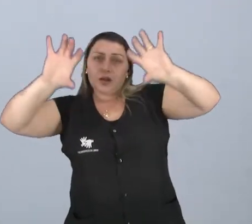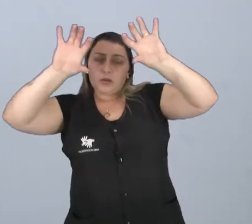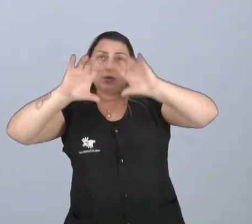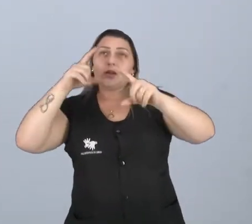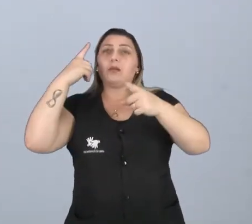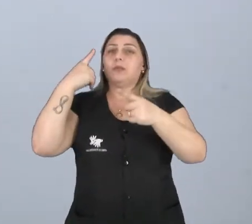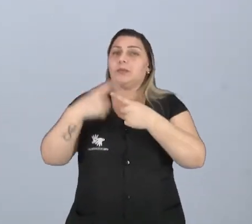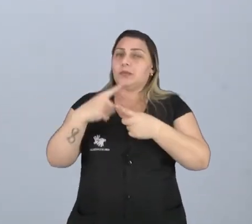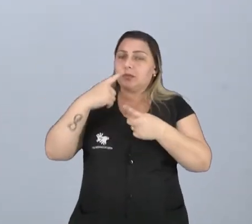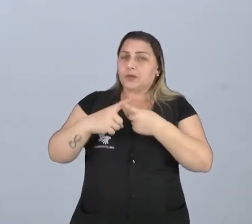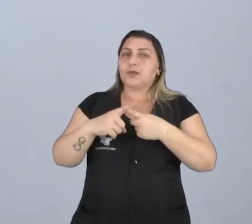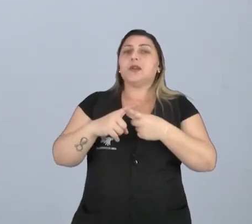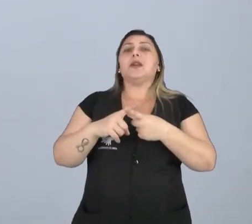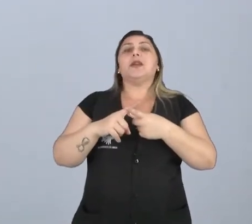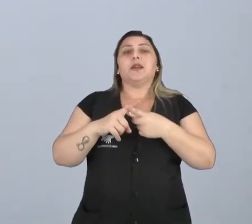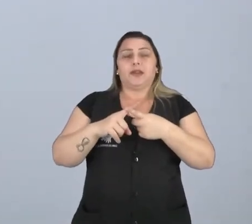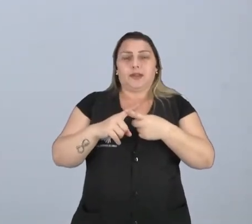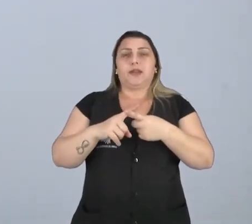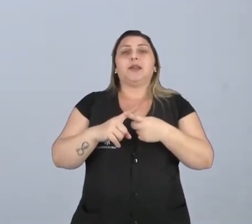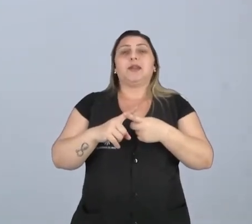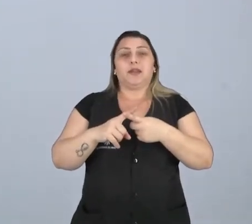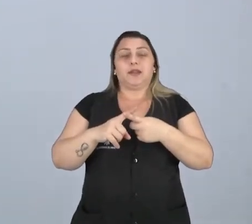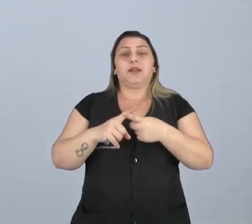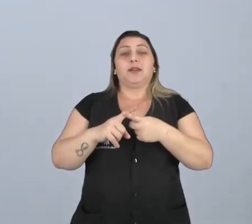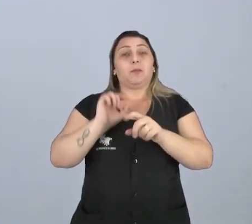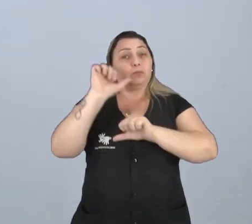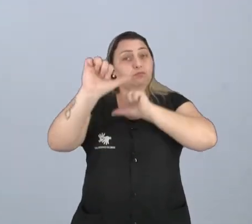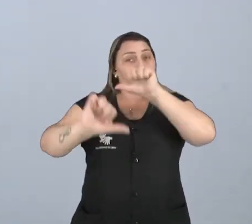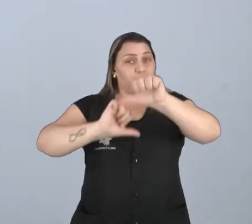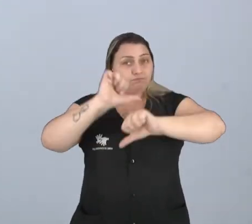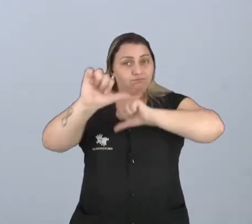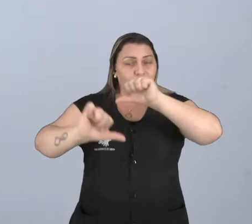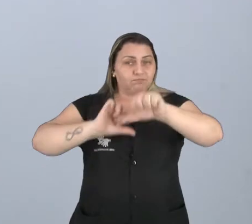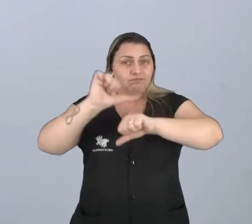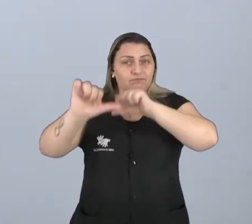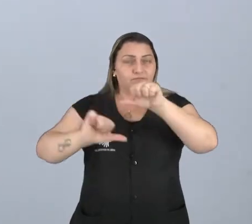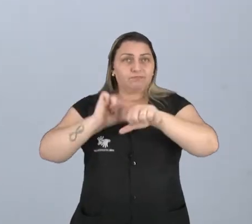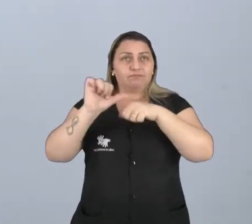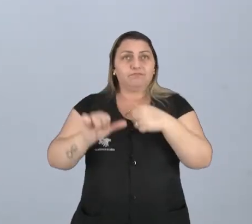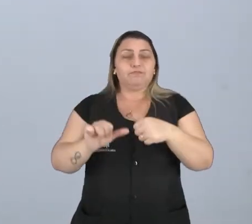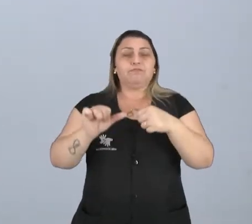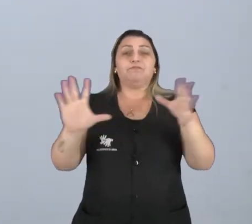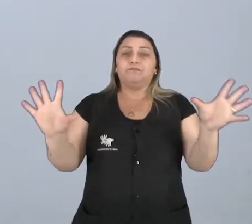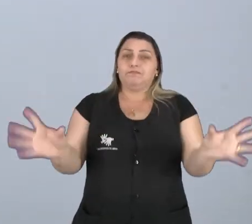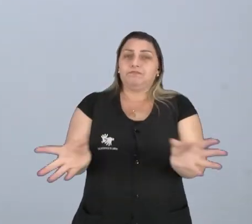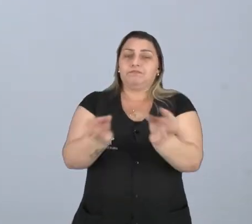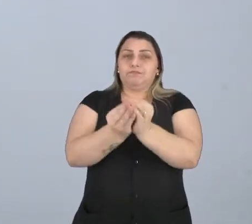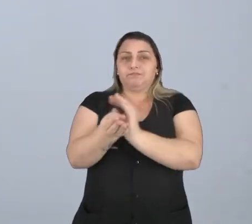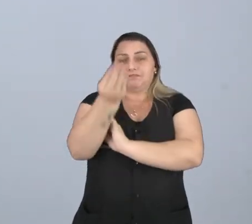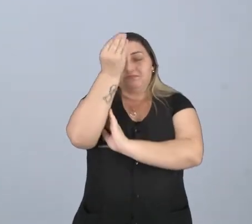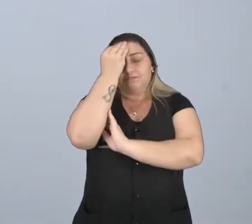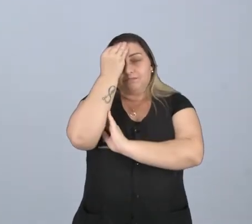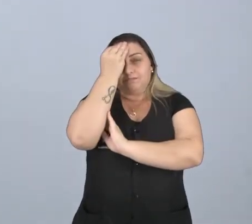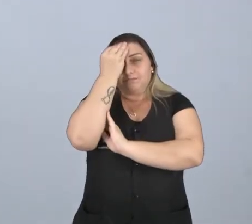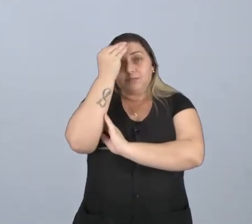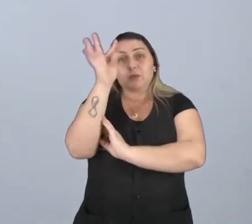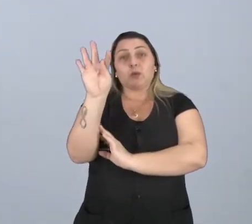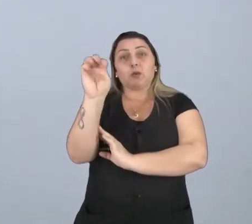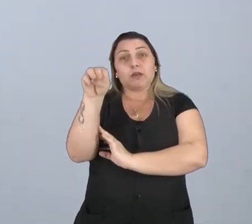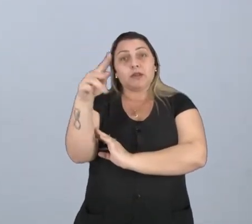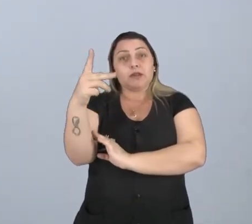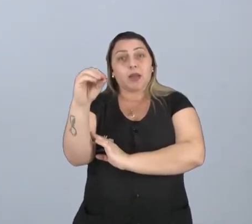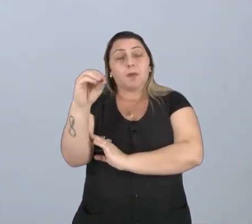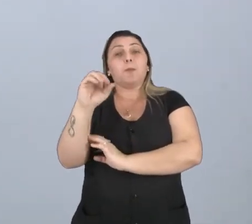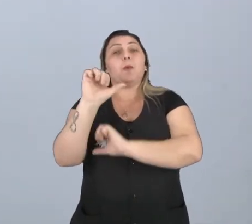é uma variável atmosférica que está mudando, tá? Então, para resumir, guardem a mensagem. O tempo ele muda, o